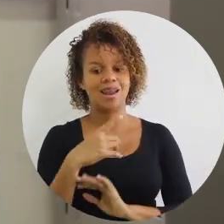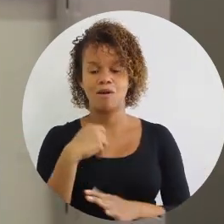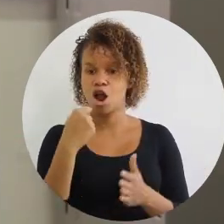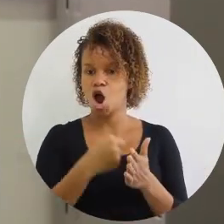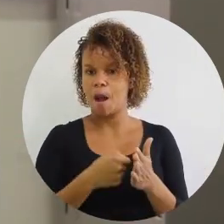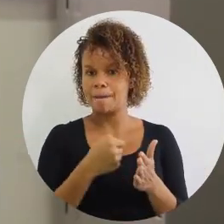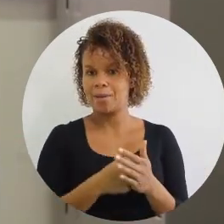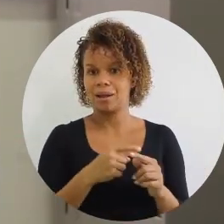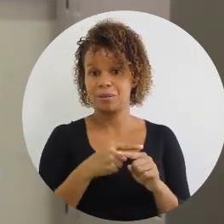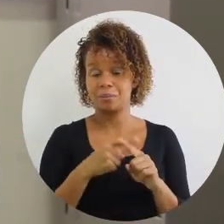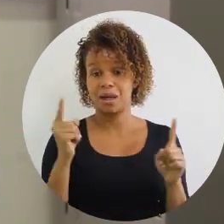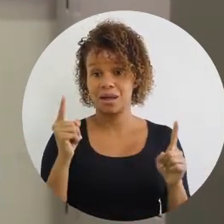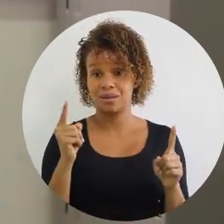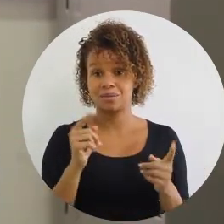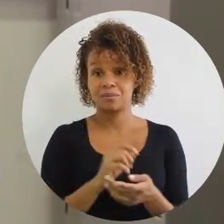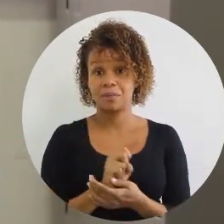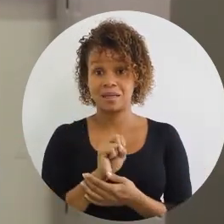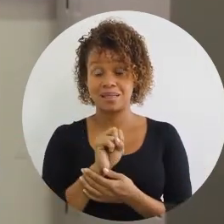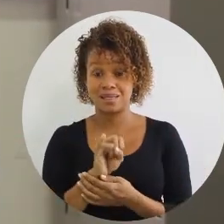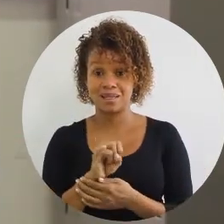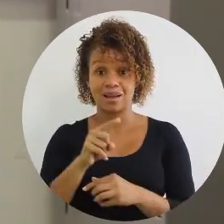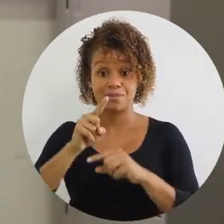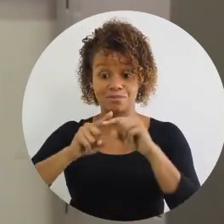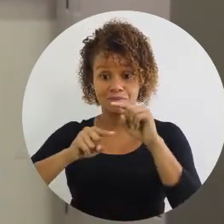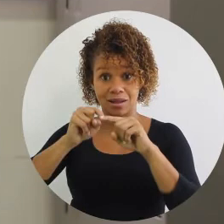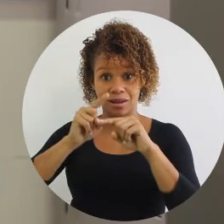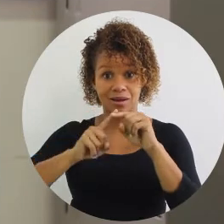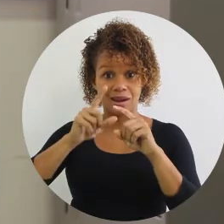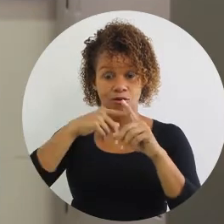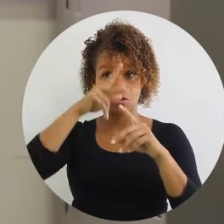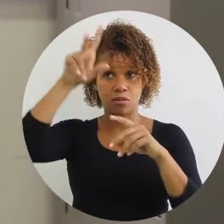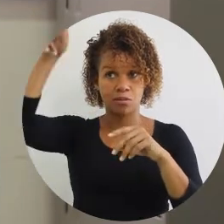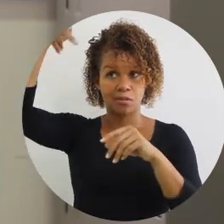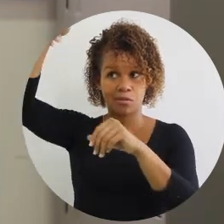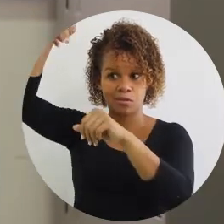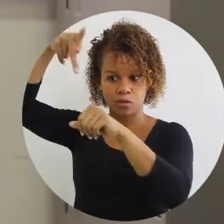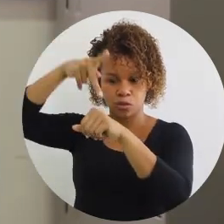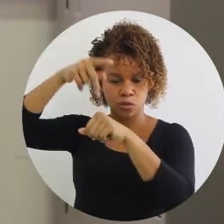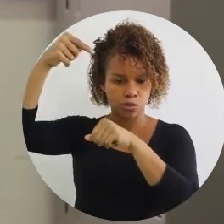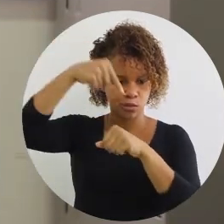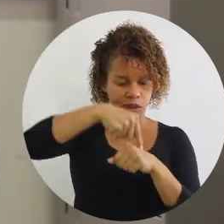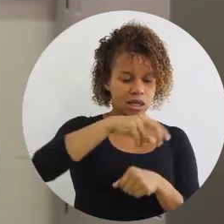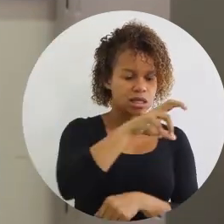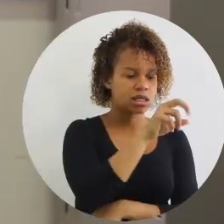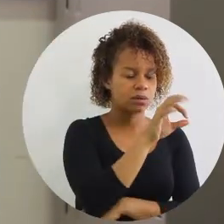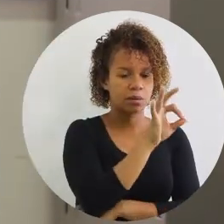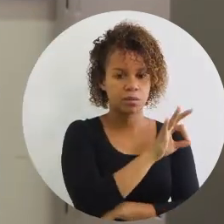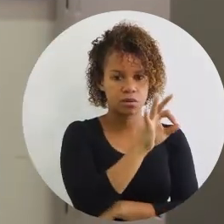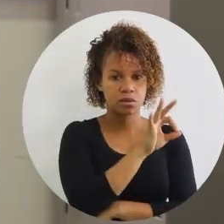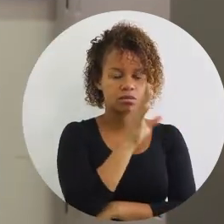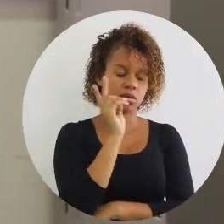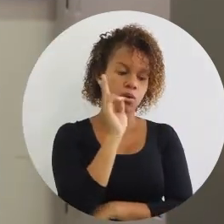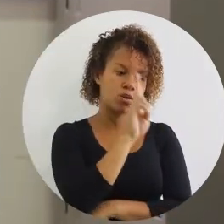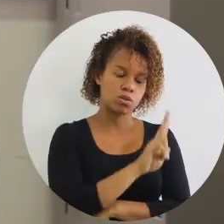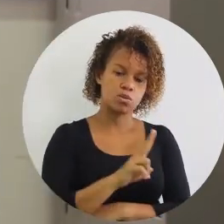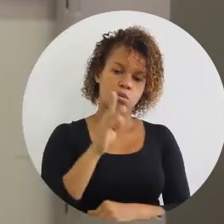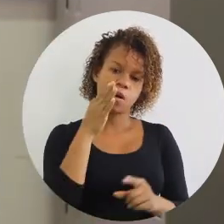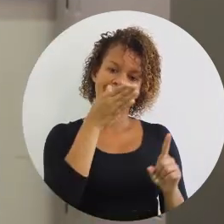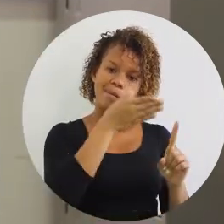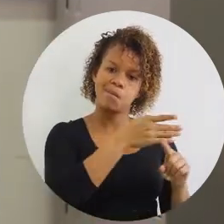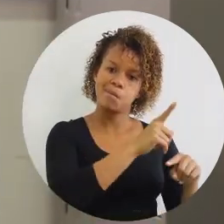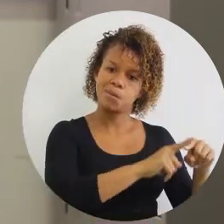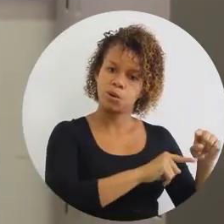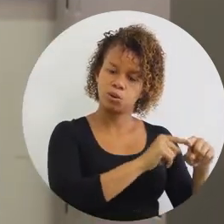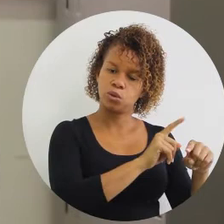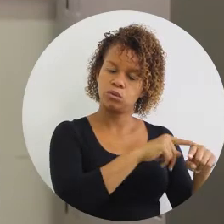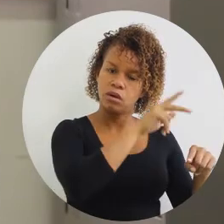Mas se daquela matéria-prima que você importou, 50% você usou para um produto que vai ser exportado